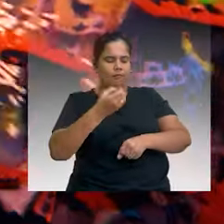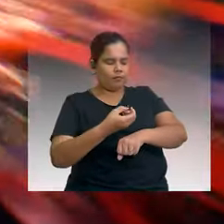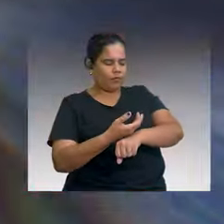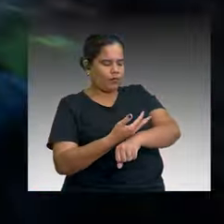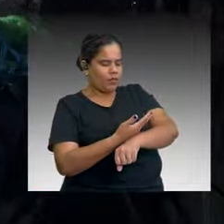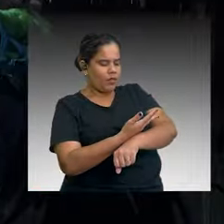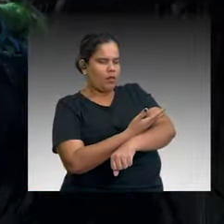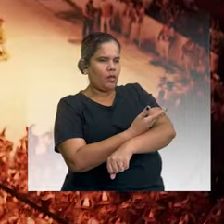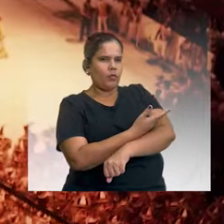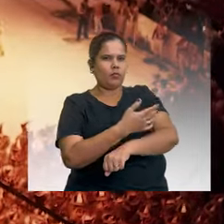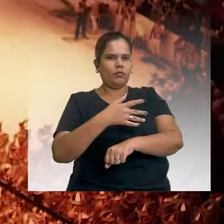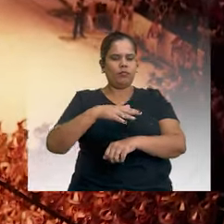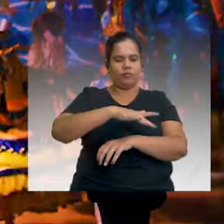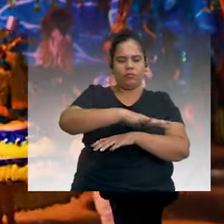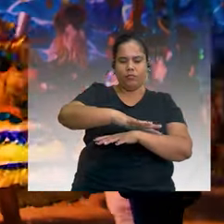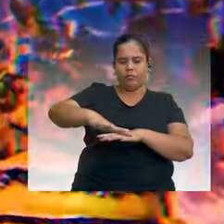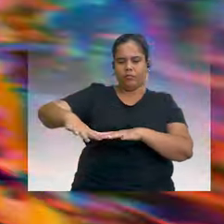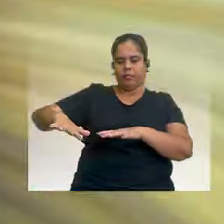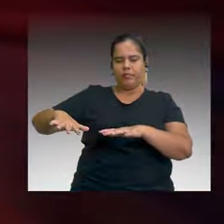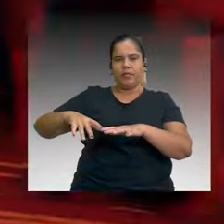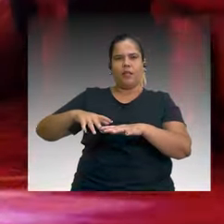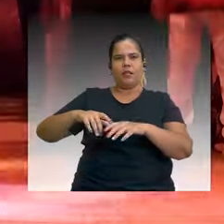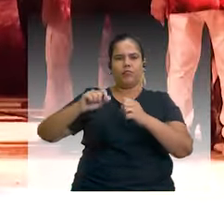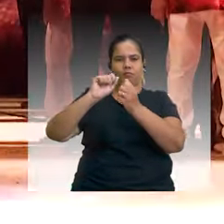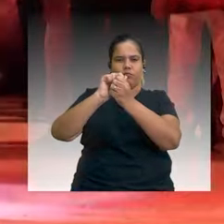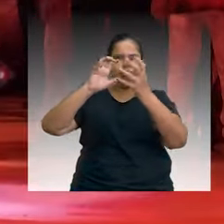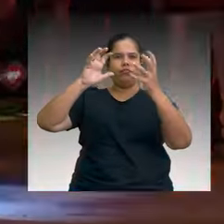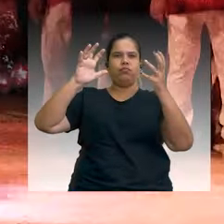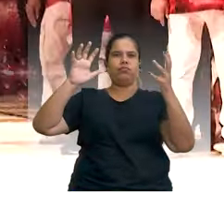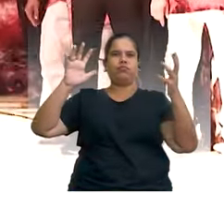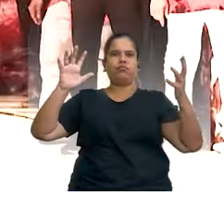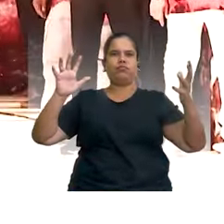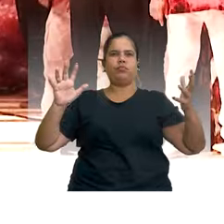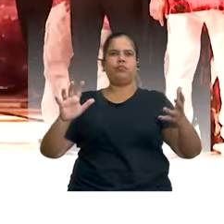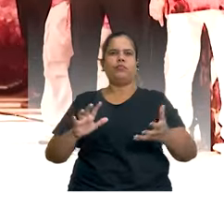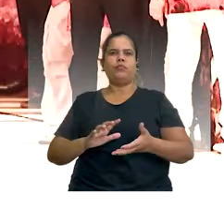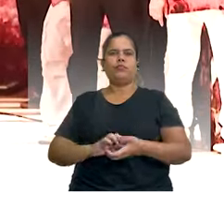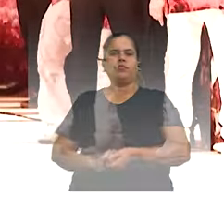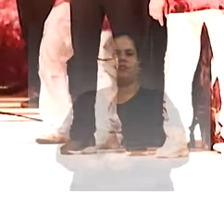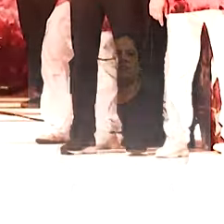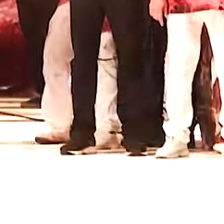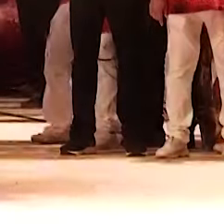É encanto e emoção na Ilha da Magia.